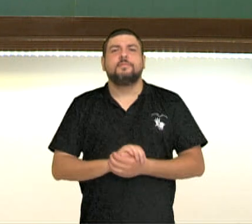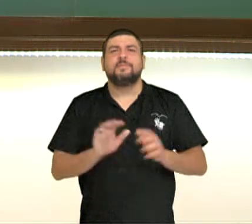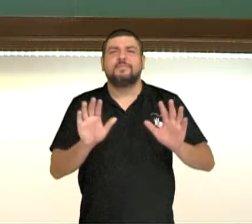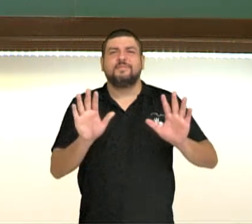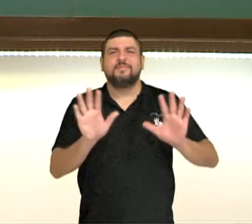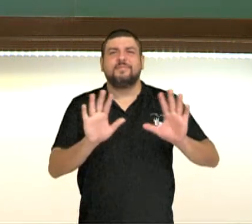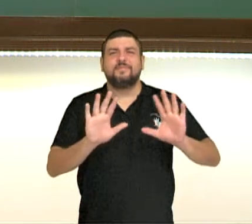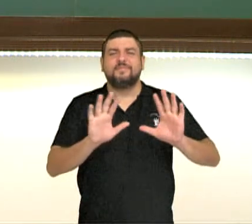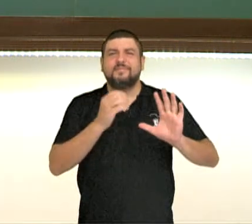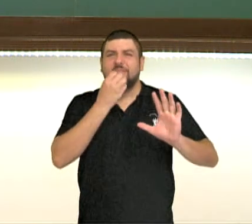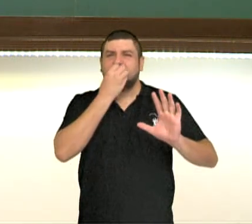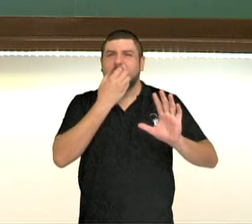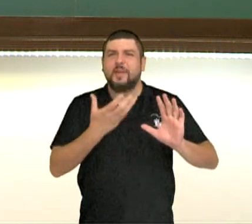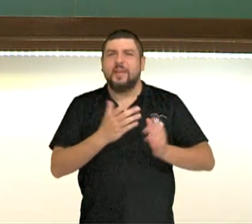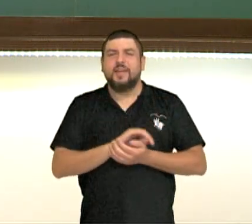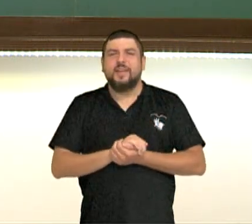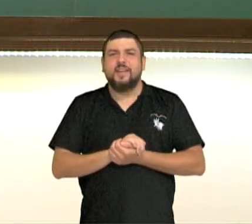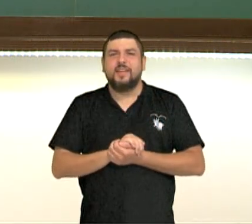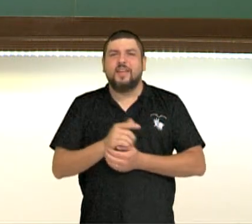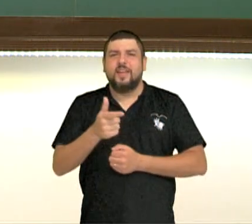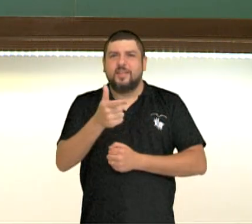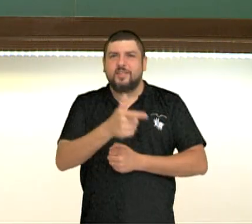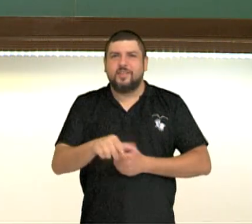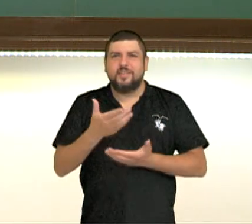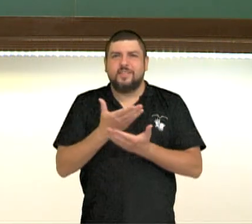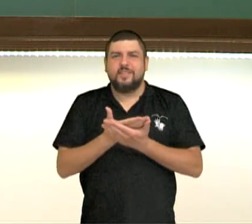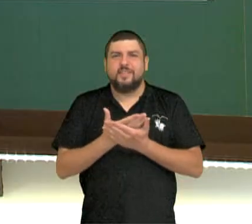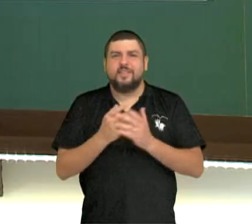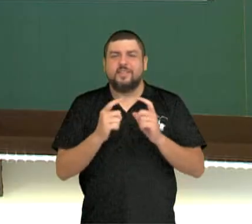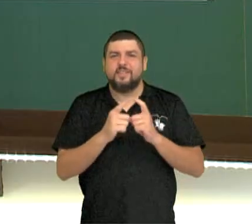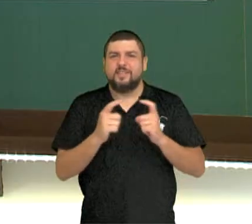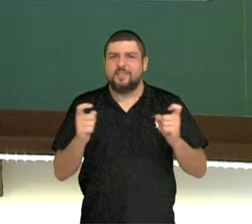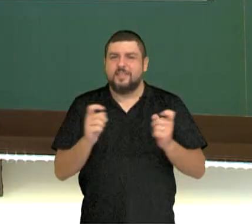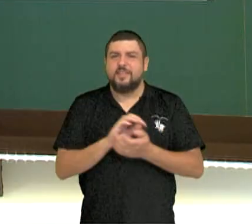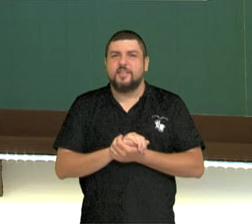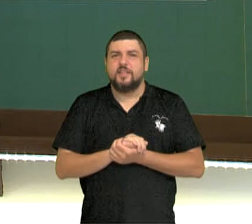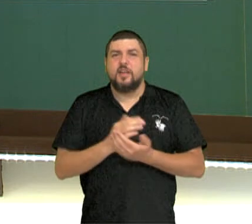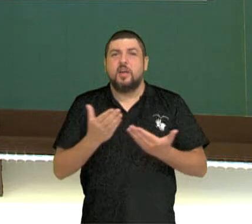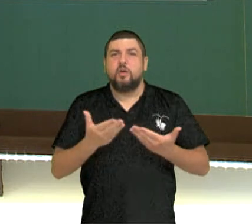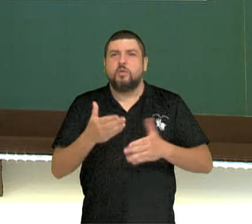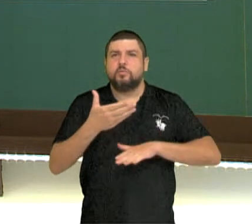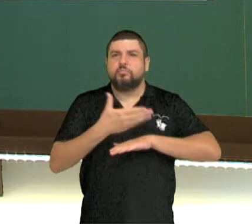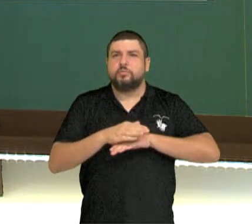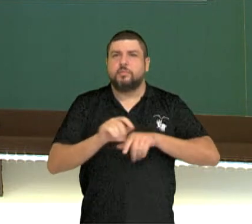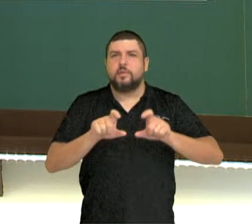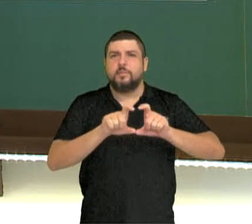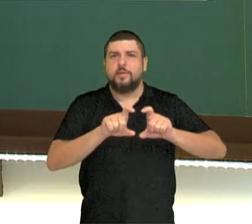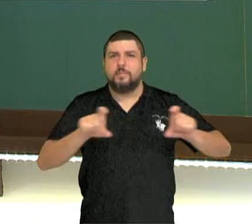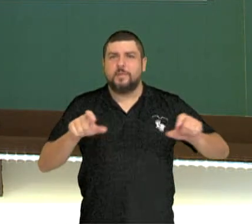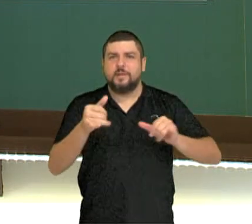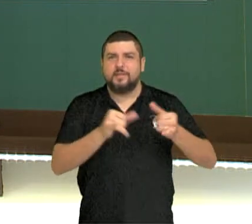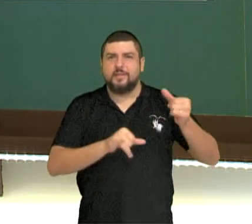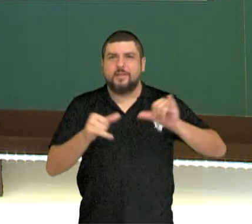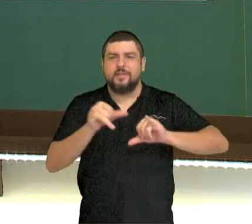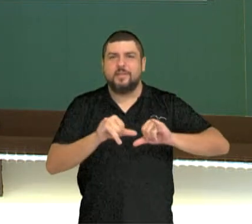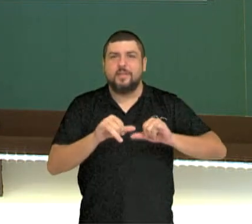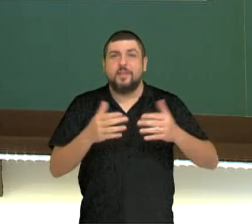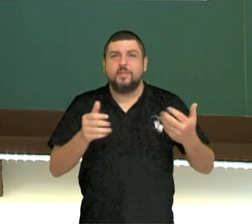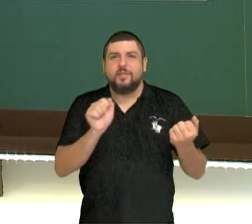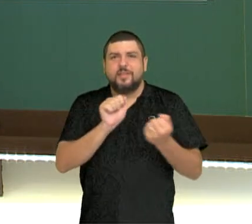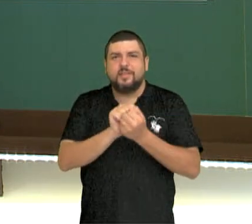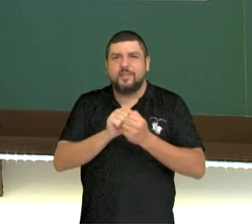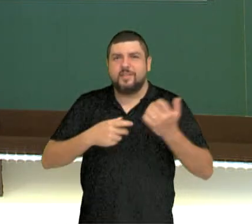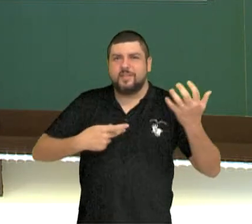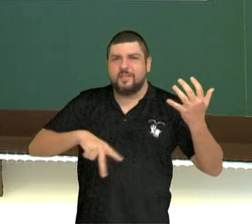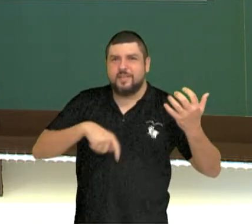Olá, turminha! Estamos aqui novamente. Hoje nós vamos falar de equações químicas e eu não estou sozinha, eu estou com o Paulo.